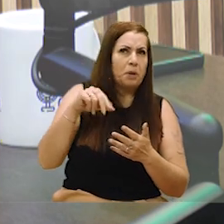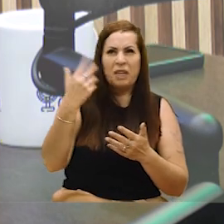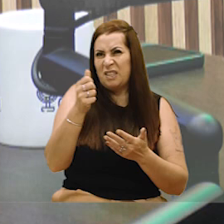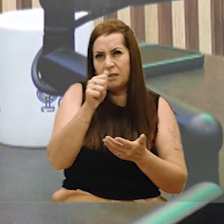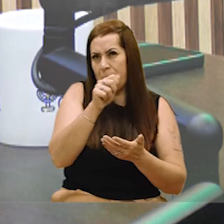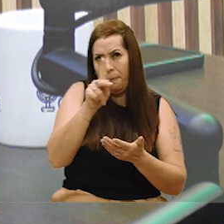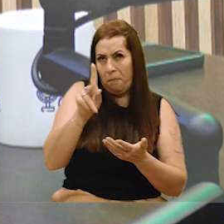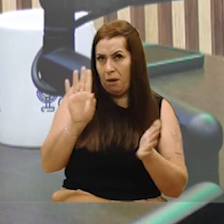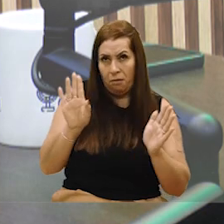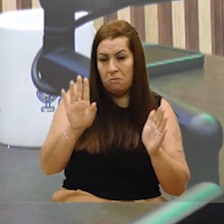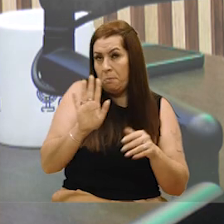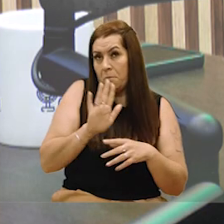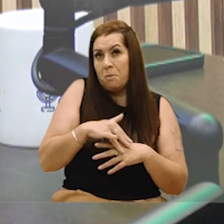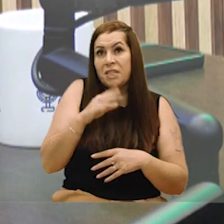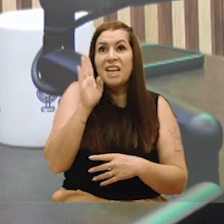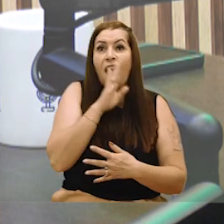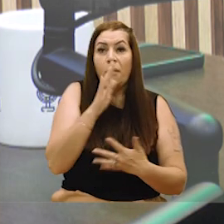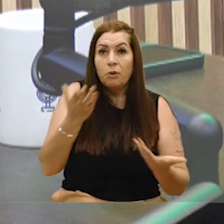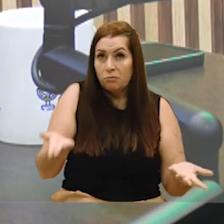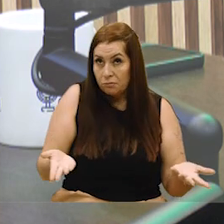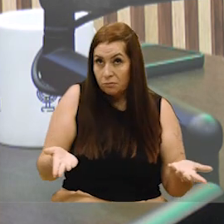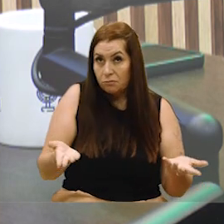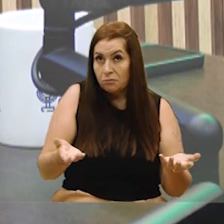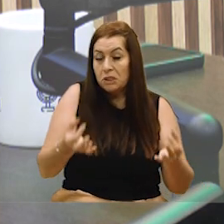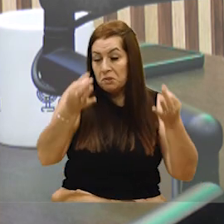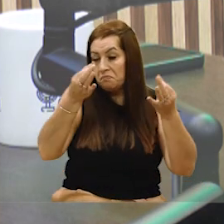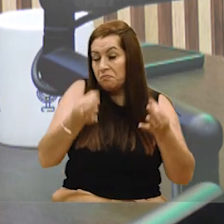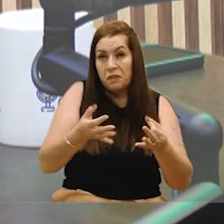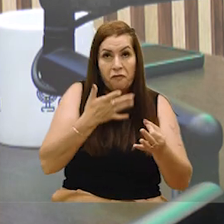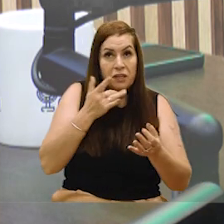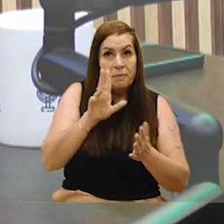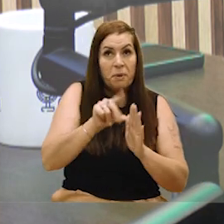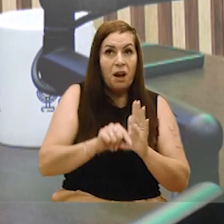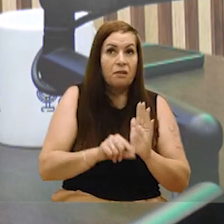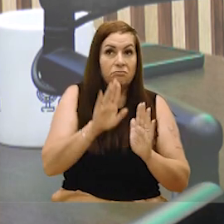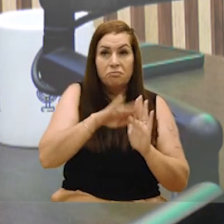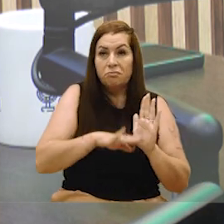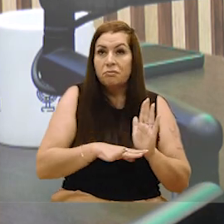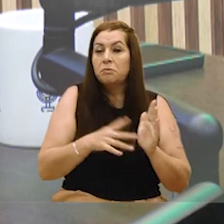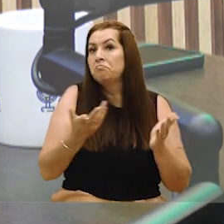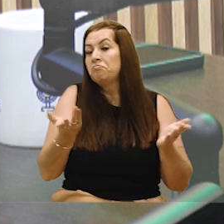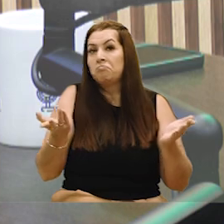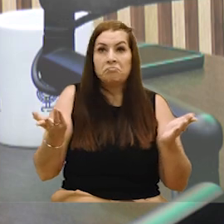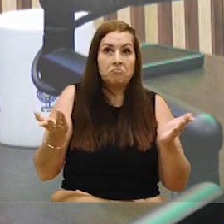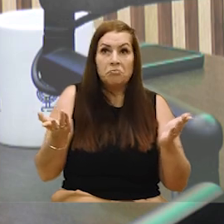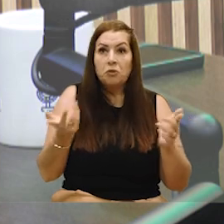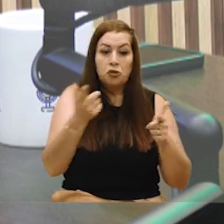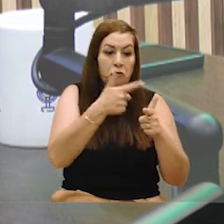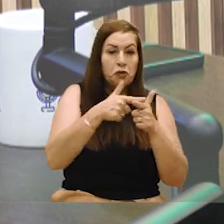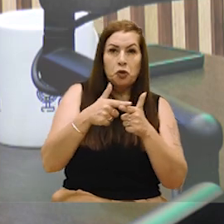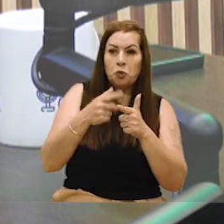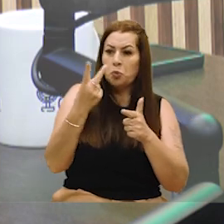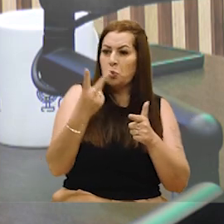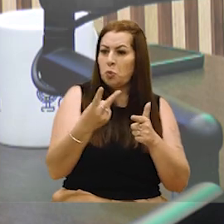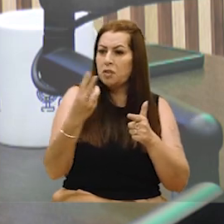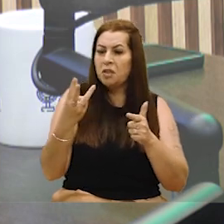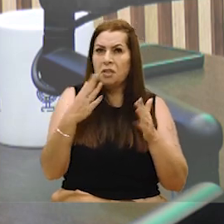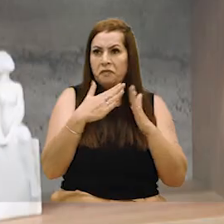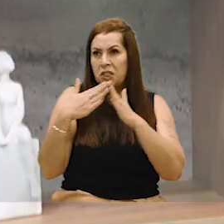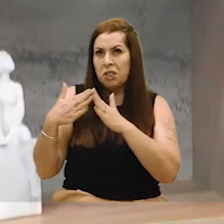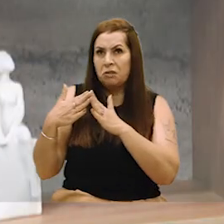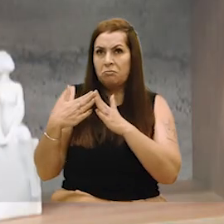esses aplicativos, hoje é muito mais rápido, eficiente e mais barato. Tu divide com 2 vizinhos, 3